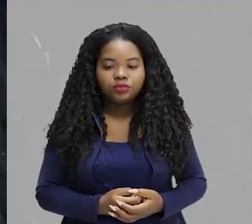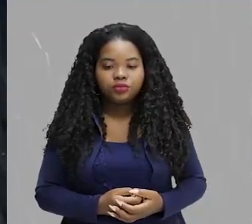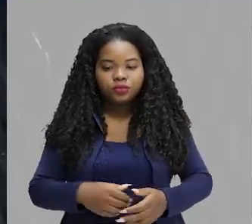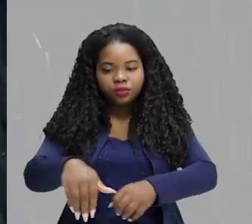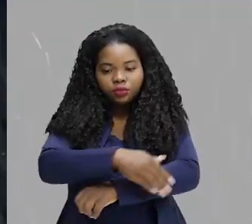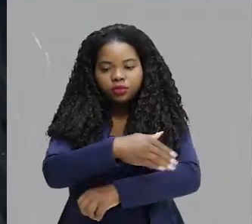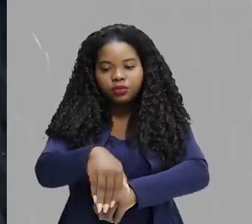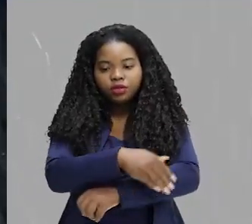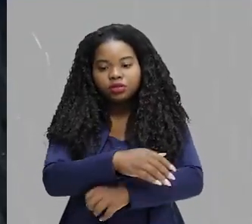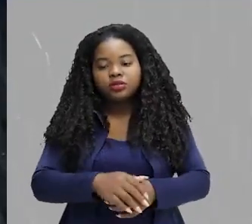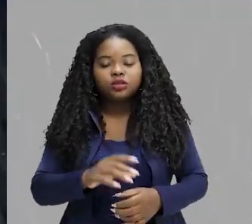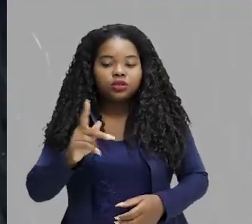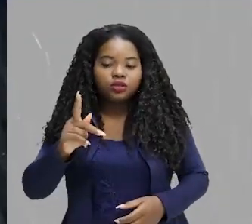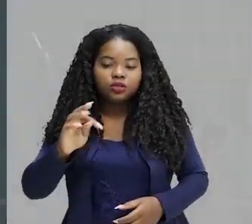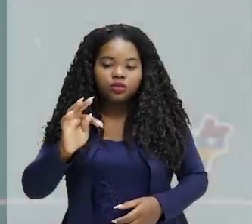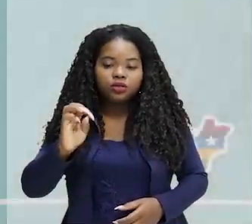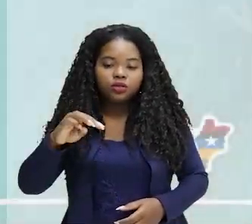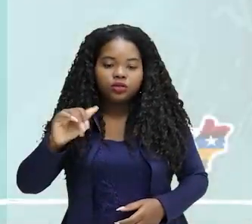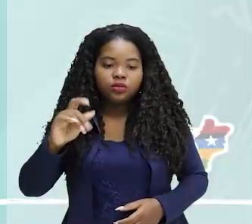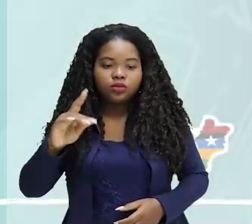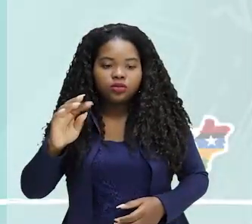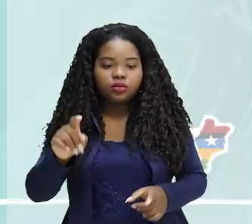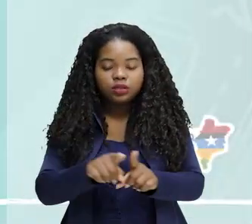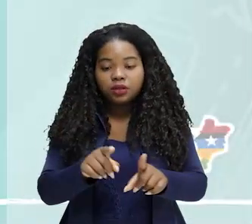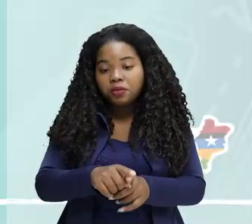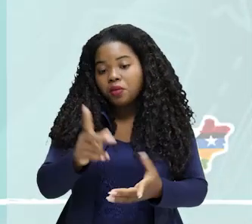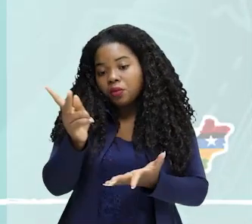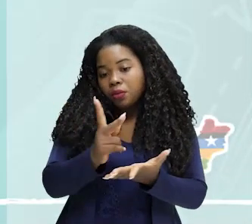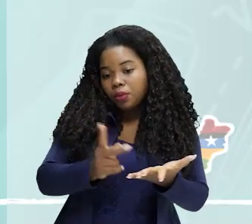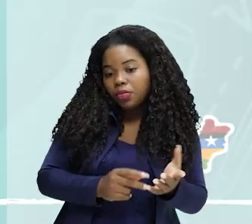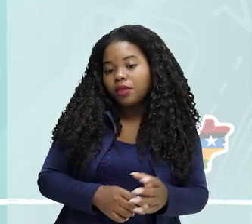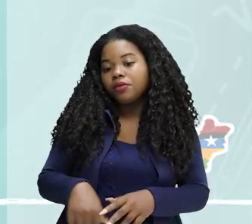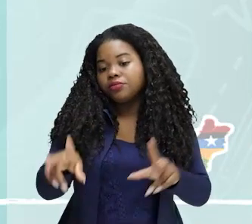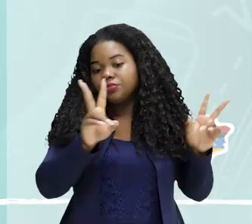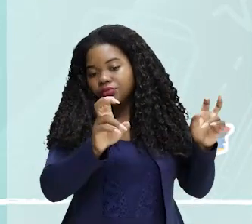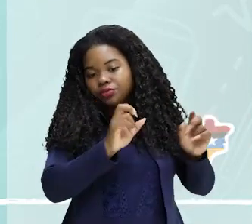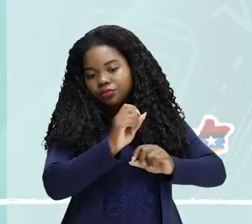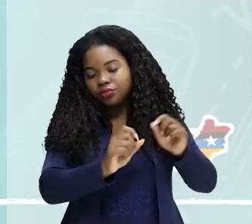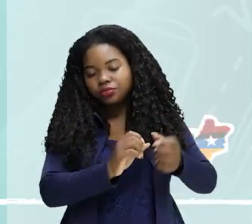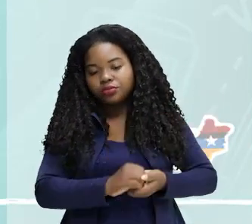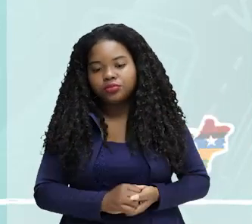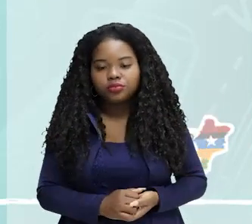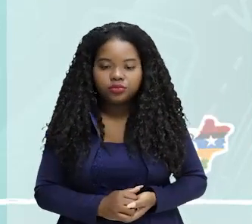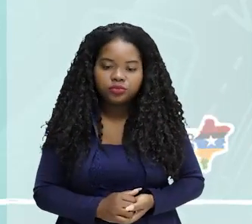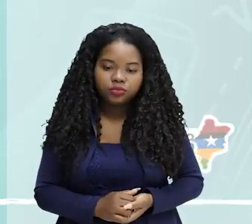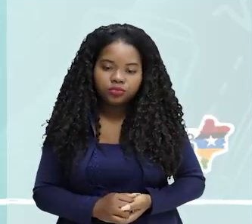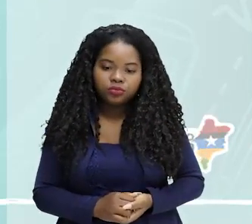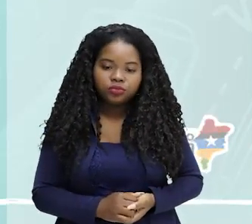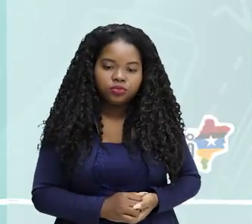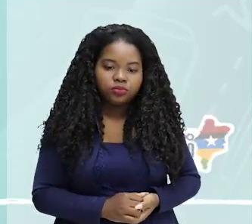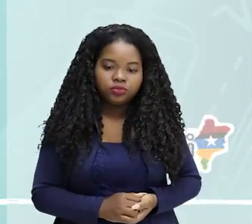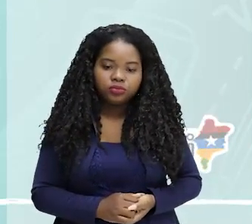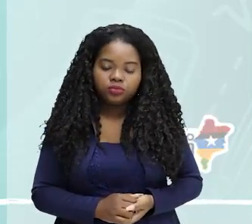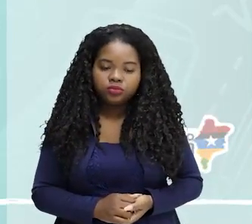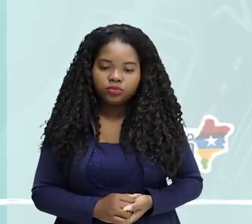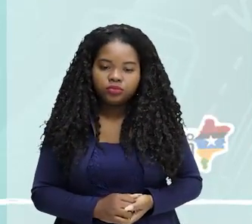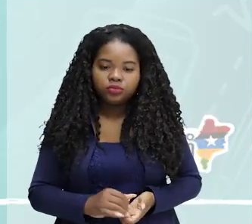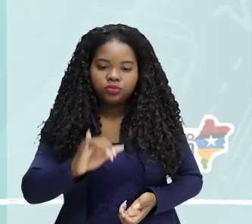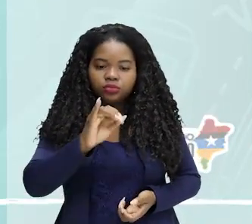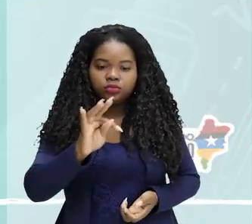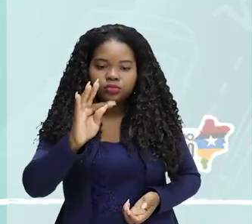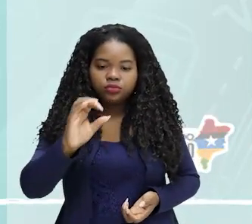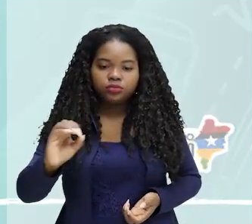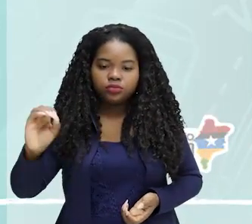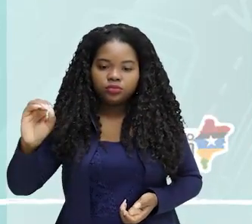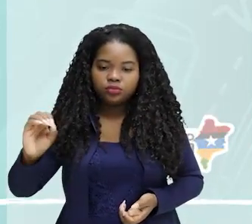Não Tomada. Teve também um poema que tem como título I Too, que é do Langston